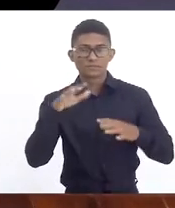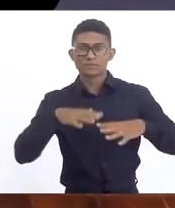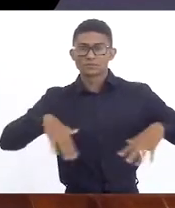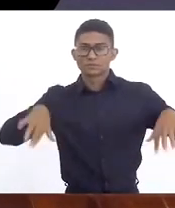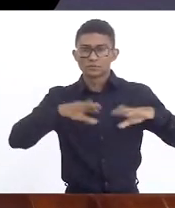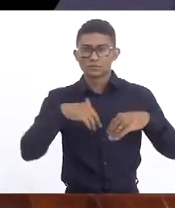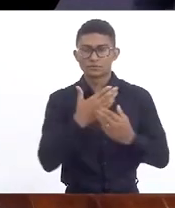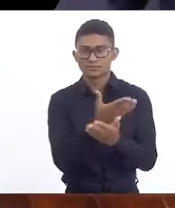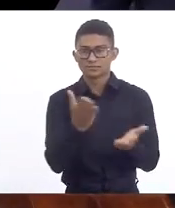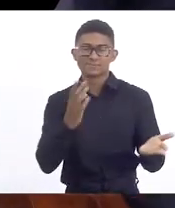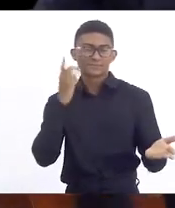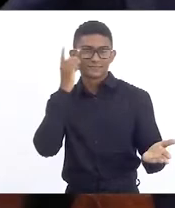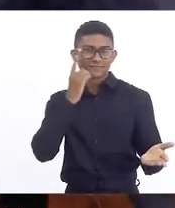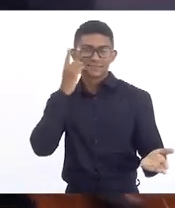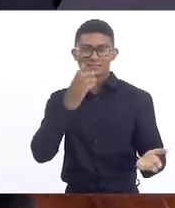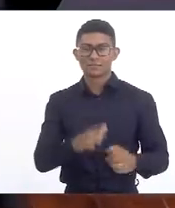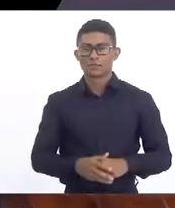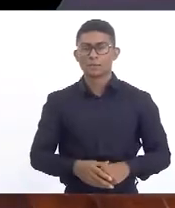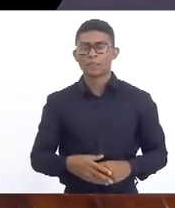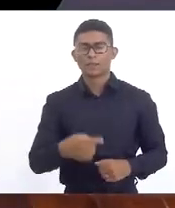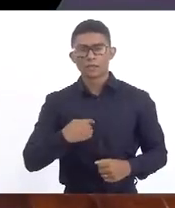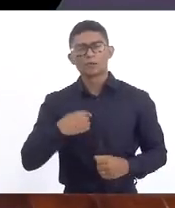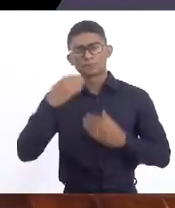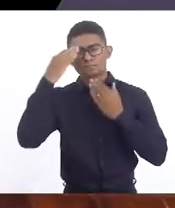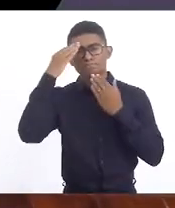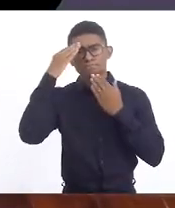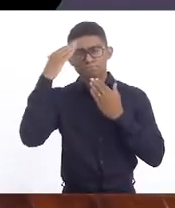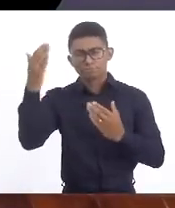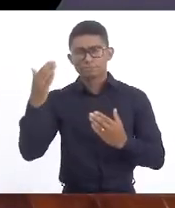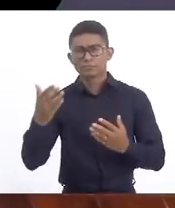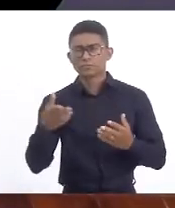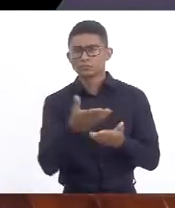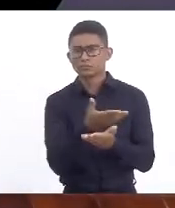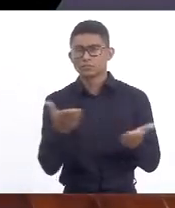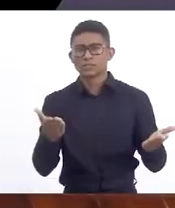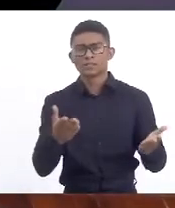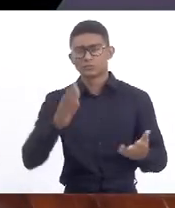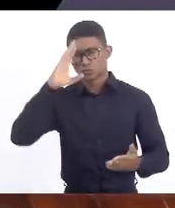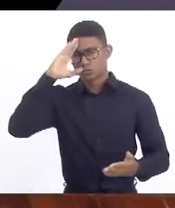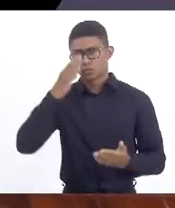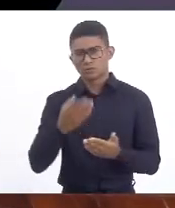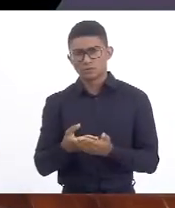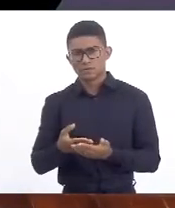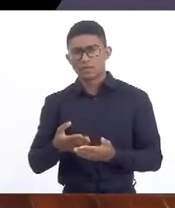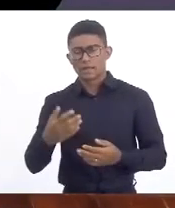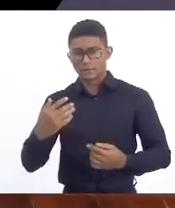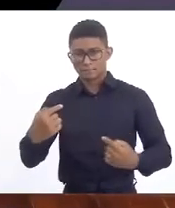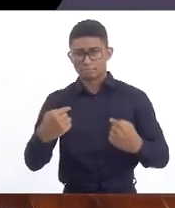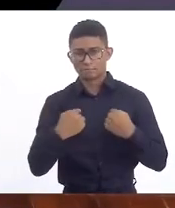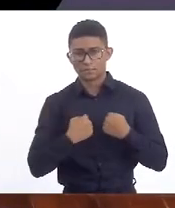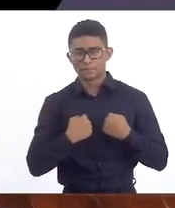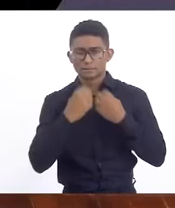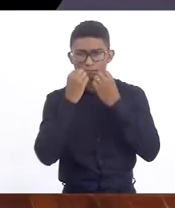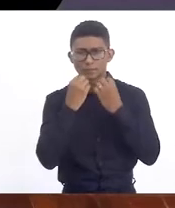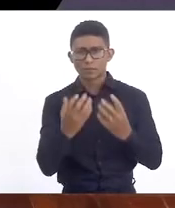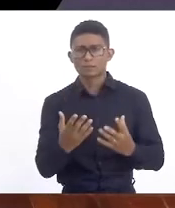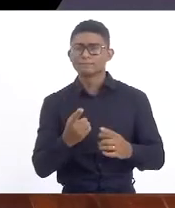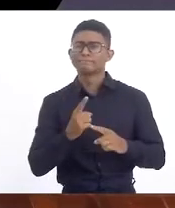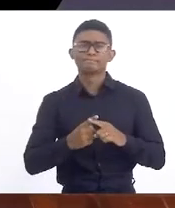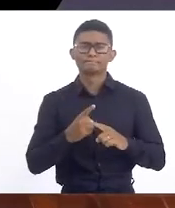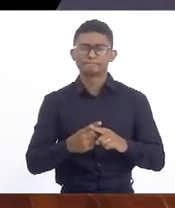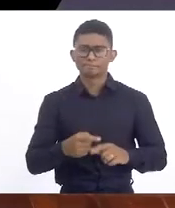deputados. Antes de mais nada, gostaria de agradecer a todo o parlamento pela confiança colocada na minha pessoa, na aprovação